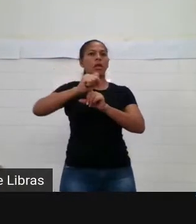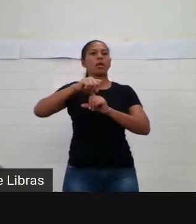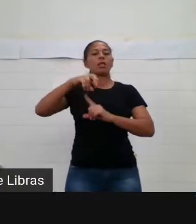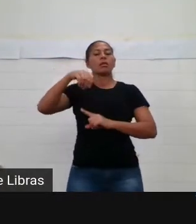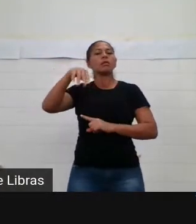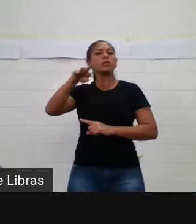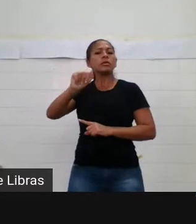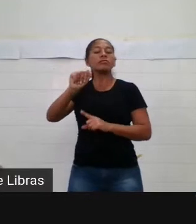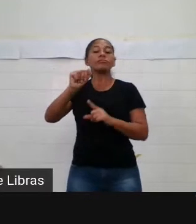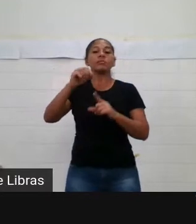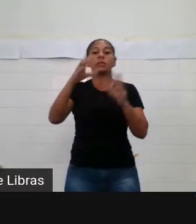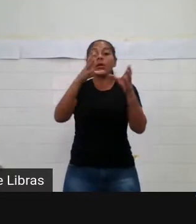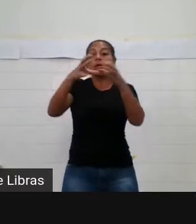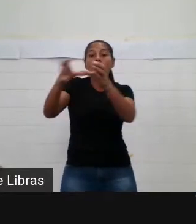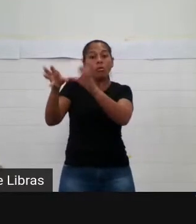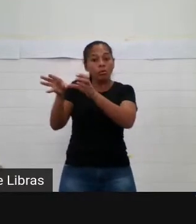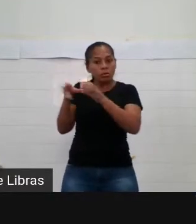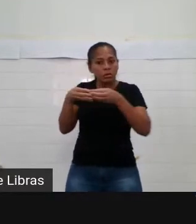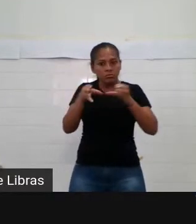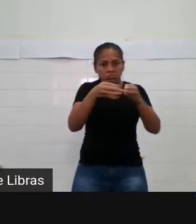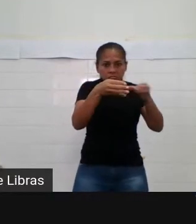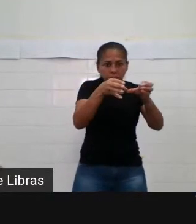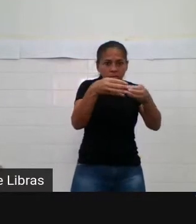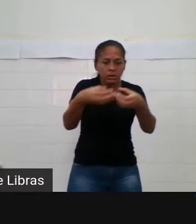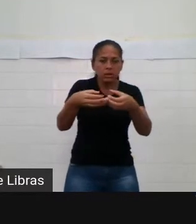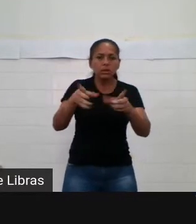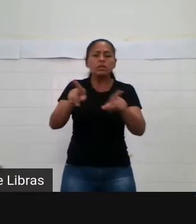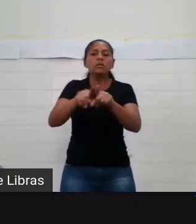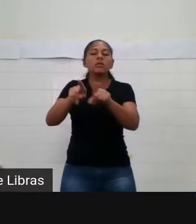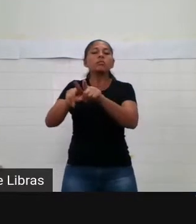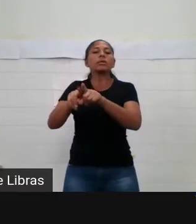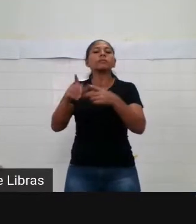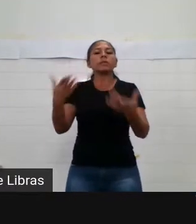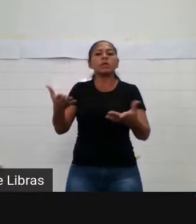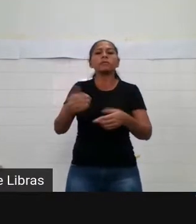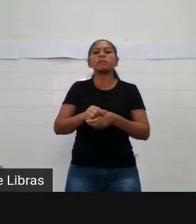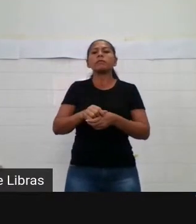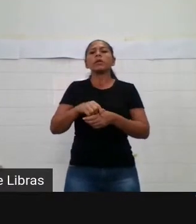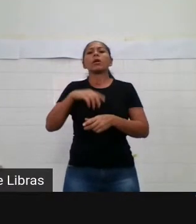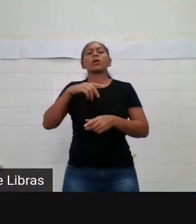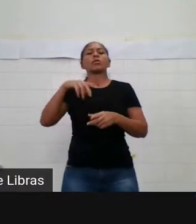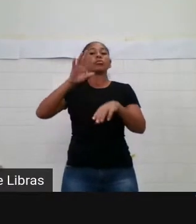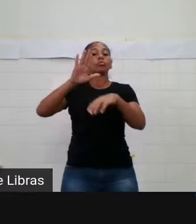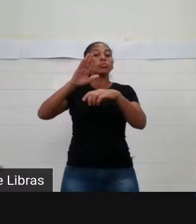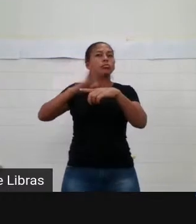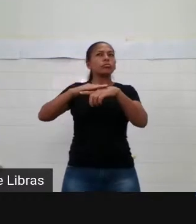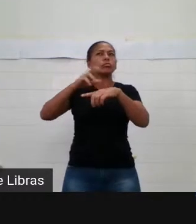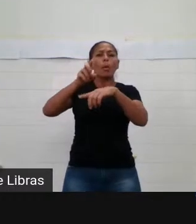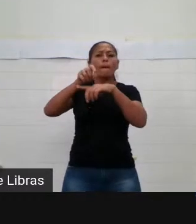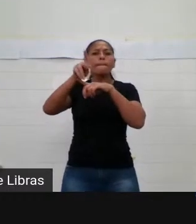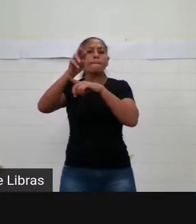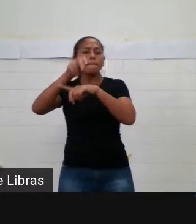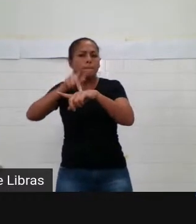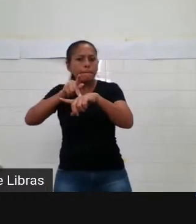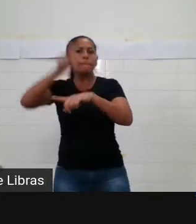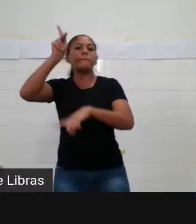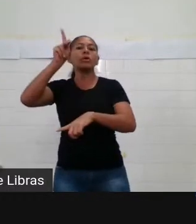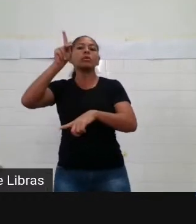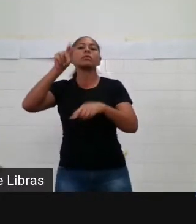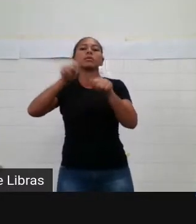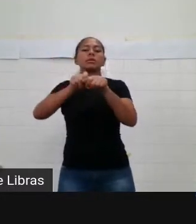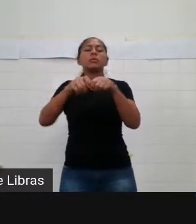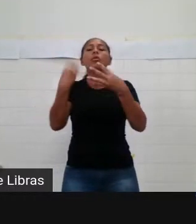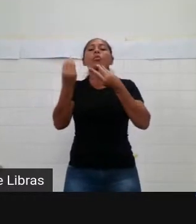uma das questões principais da discussão do Florestan Fernandes é, no pós-abolição, como, né, a